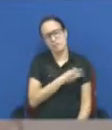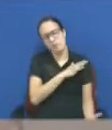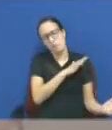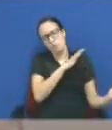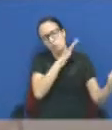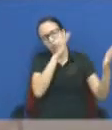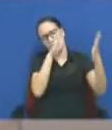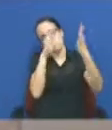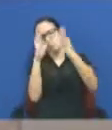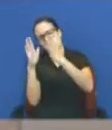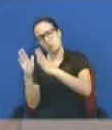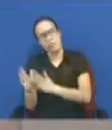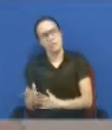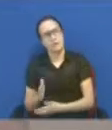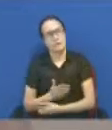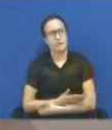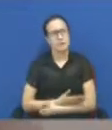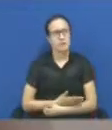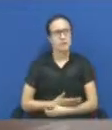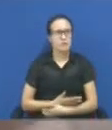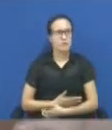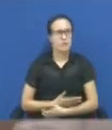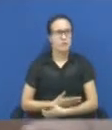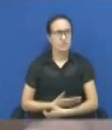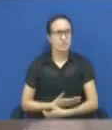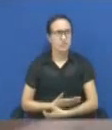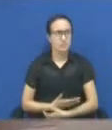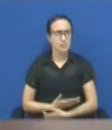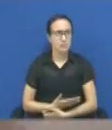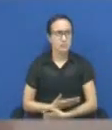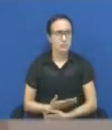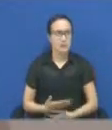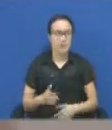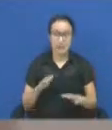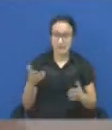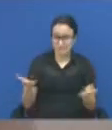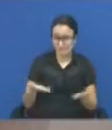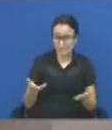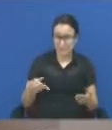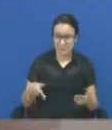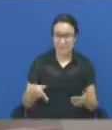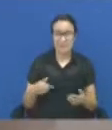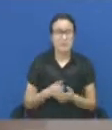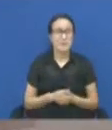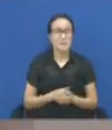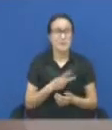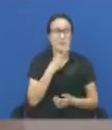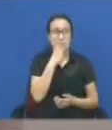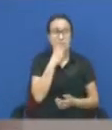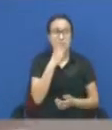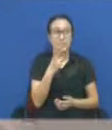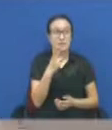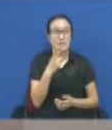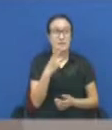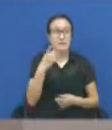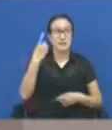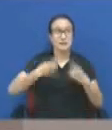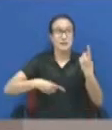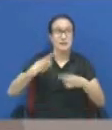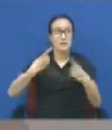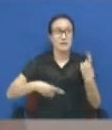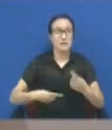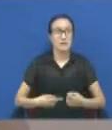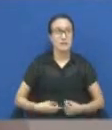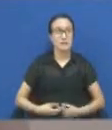criança. Aqui me parece mais uma discussão, me parece assim, nós não podemos deixar de colocar no